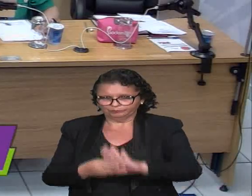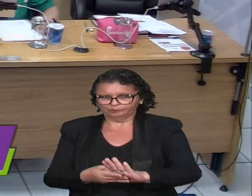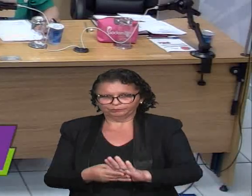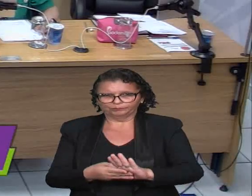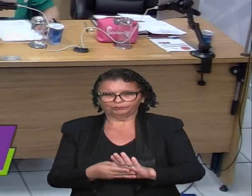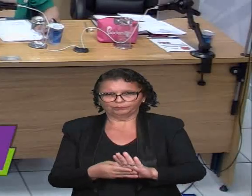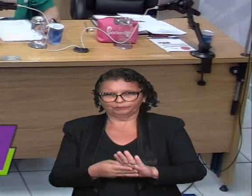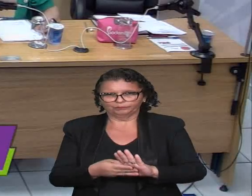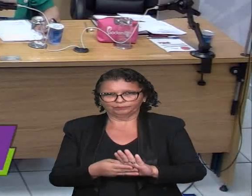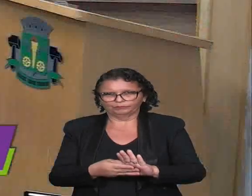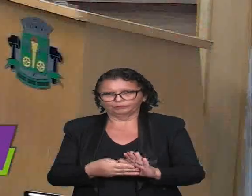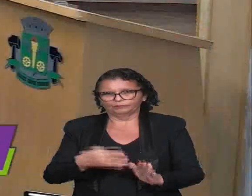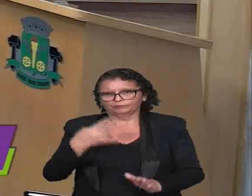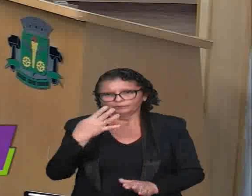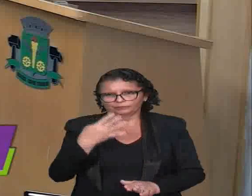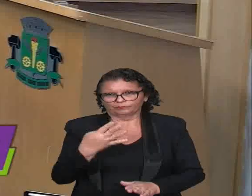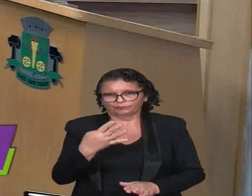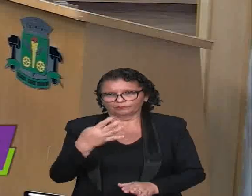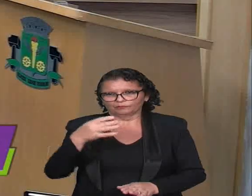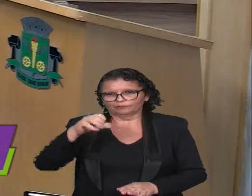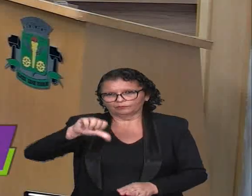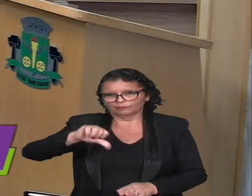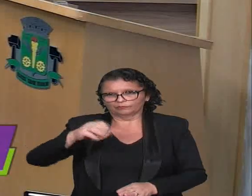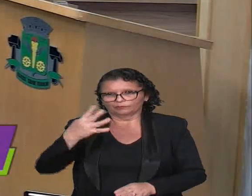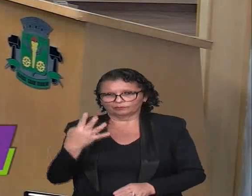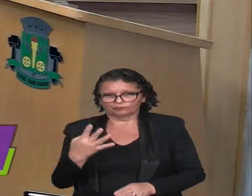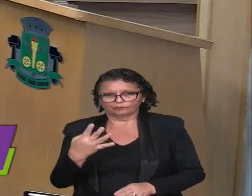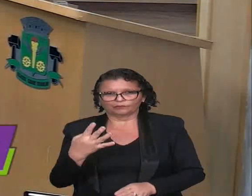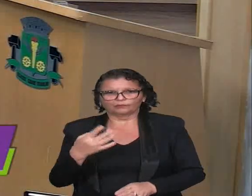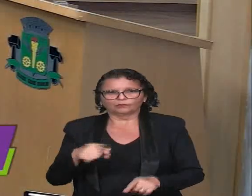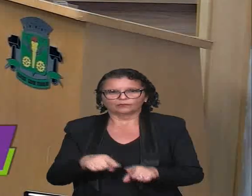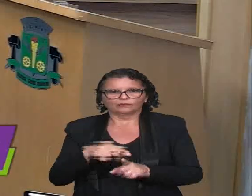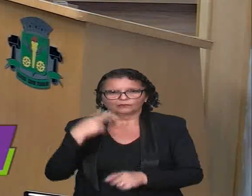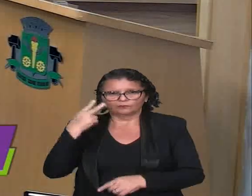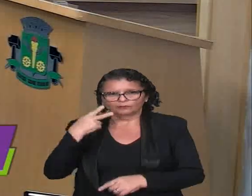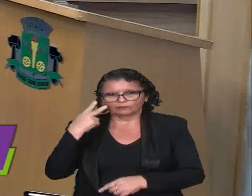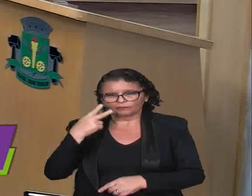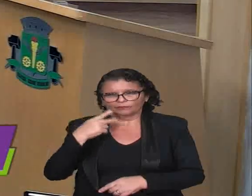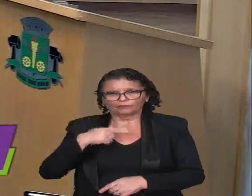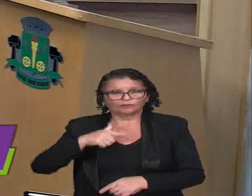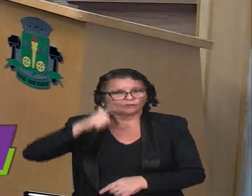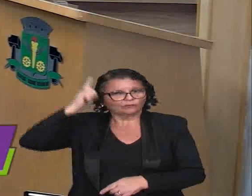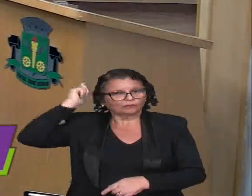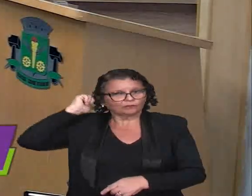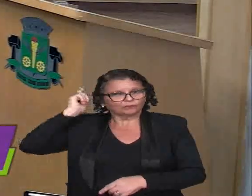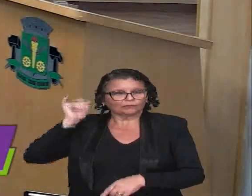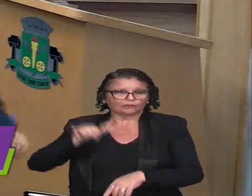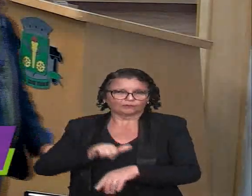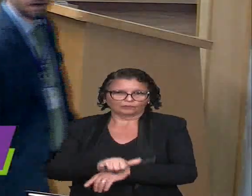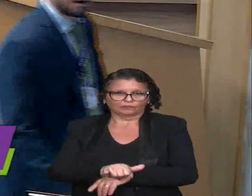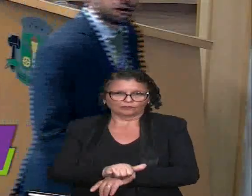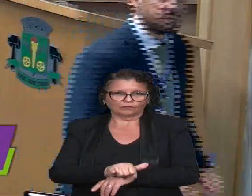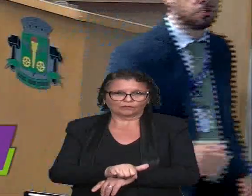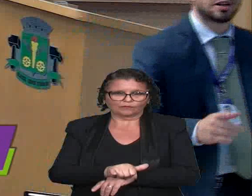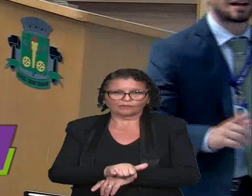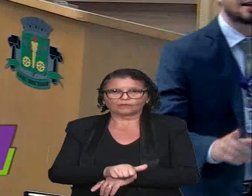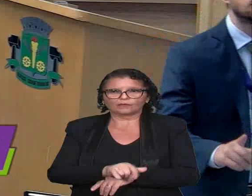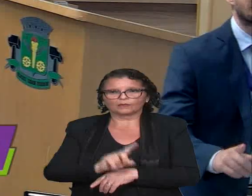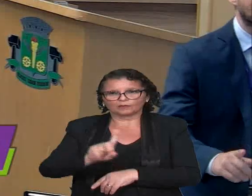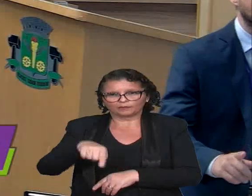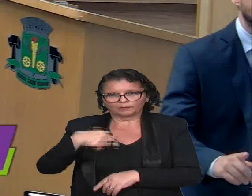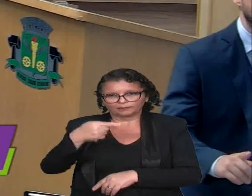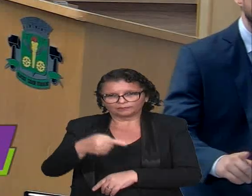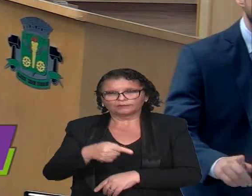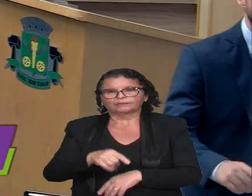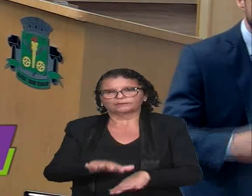aplauso número 494 de20 do nobre Vereador Adalto tot Vereador ausente na ausência do autor